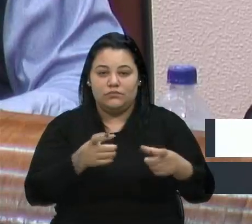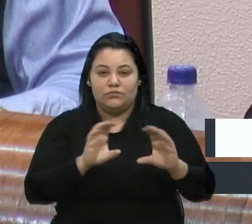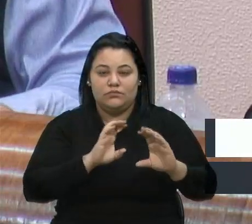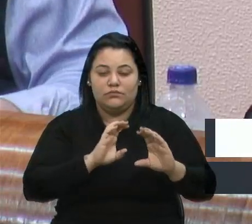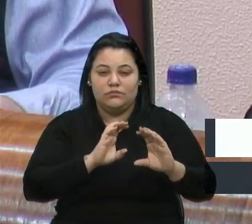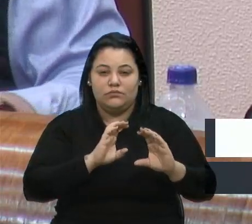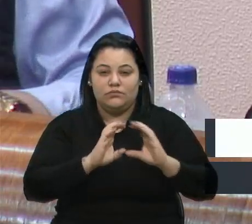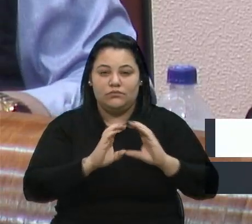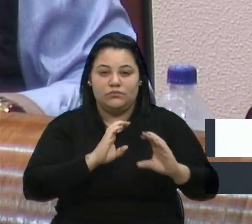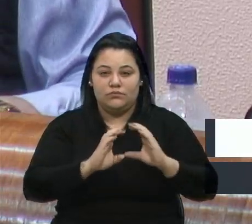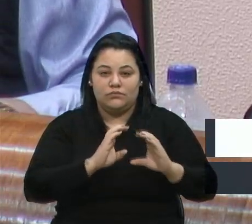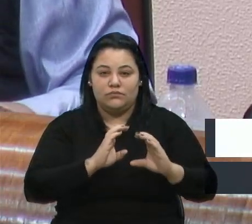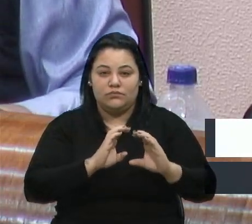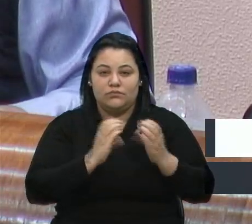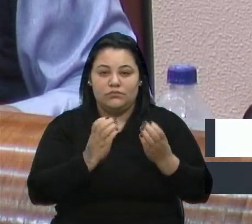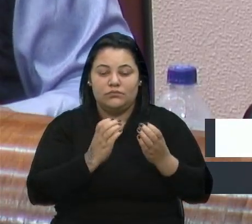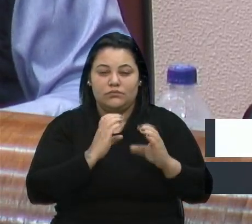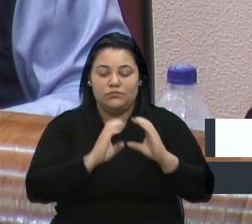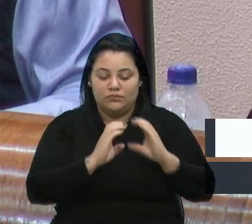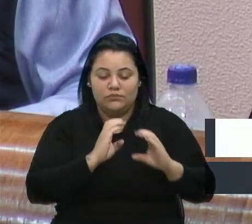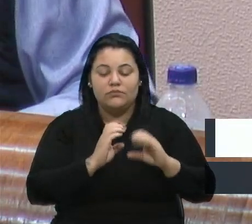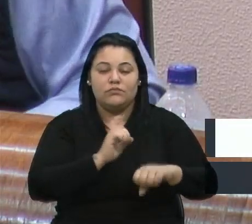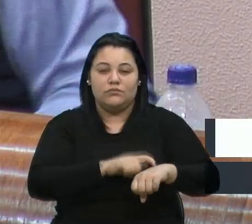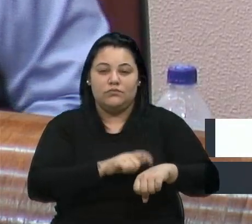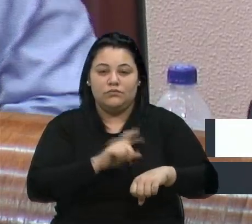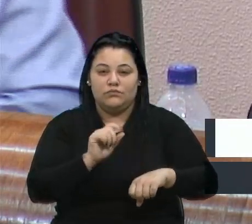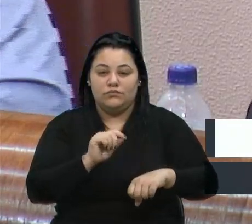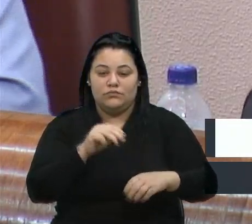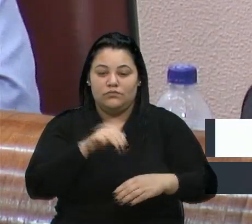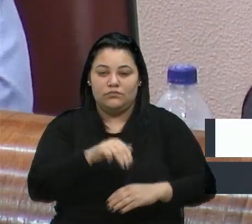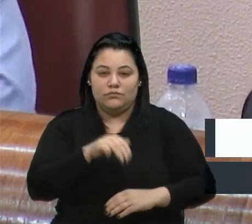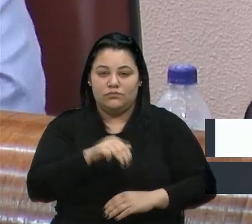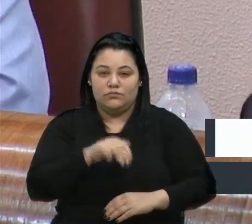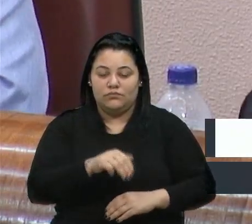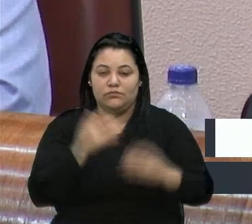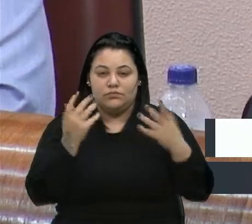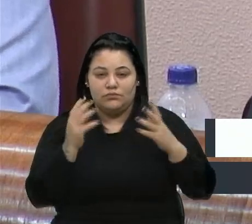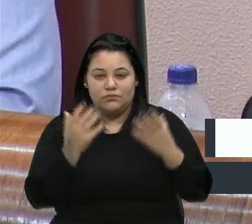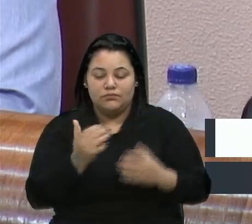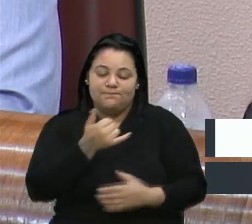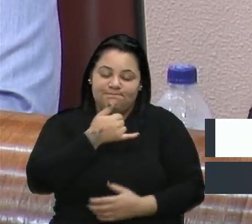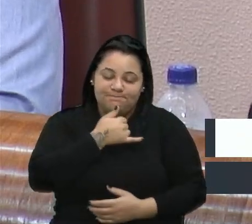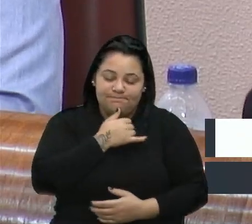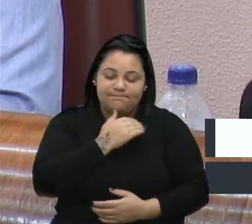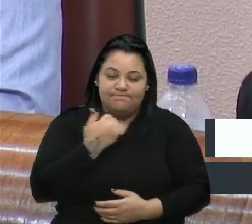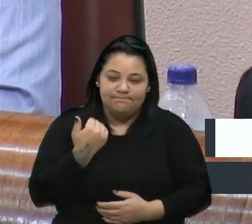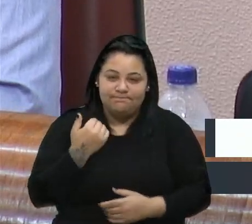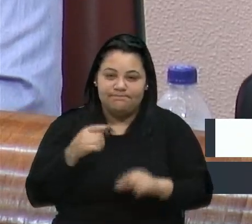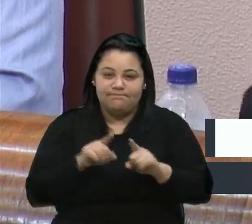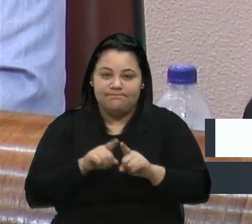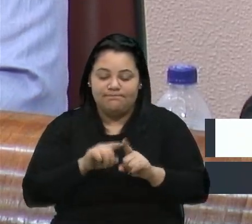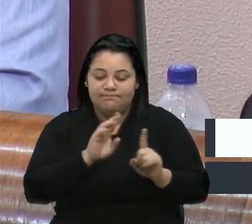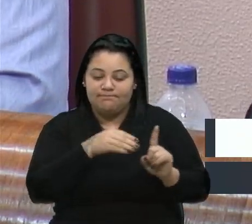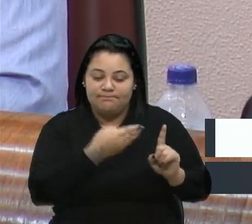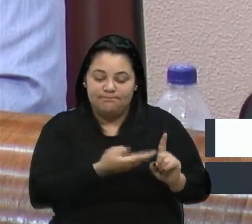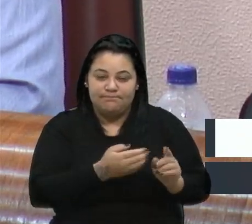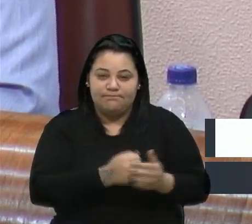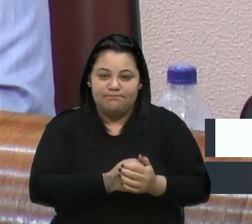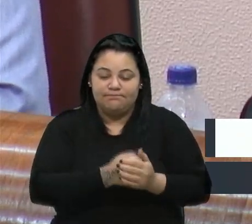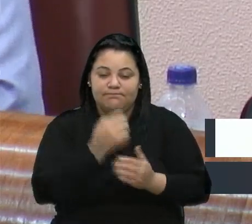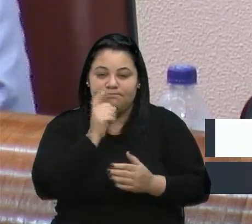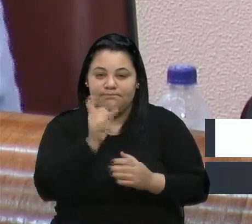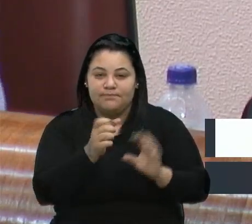o tempo de 10 minutos para a apresentação de votos de pesar, de louvor, de congratulações. A palavra está à disposição dos